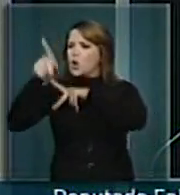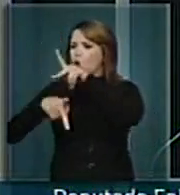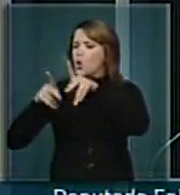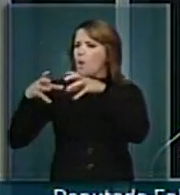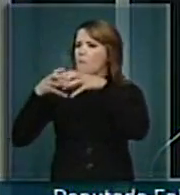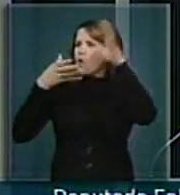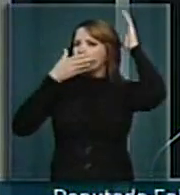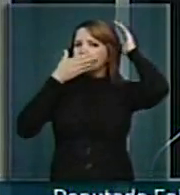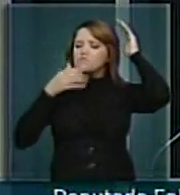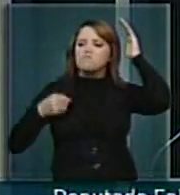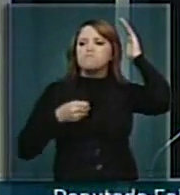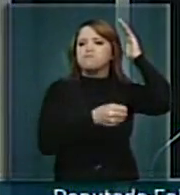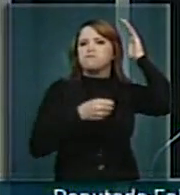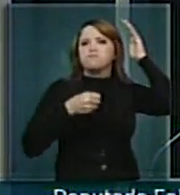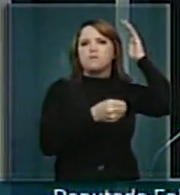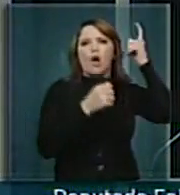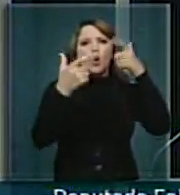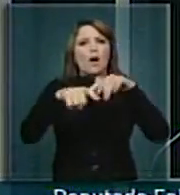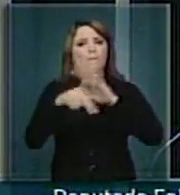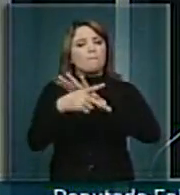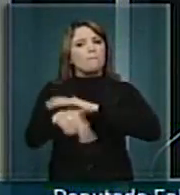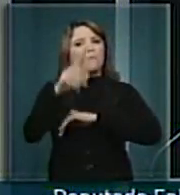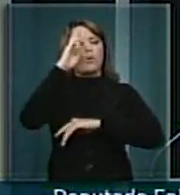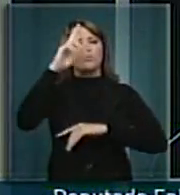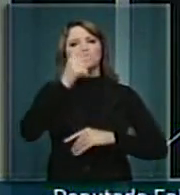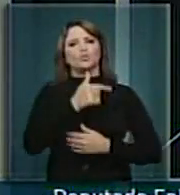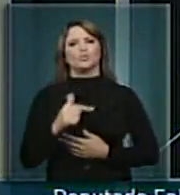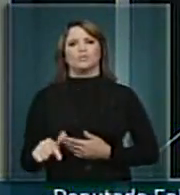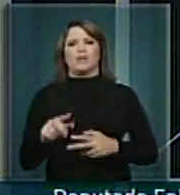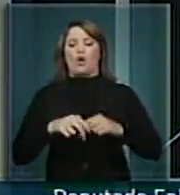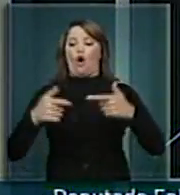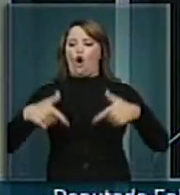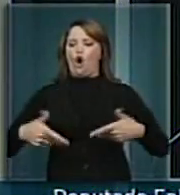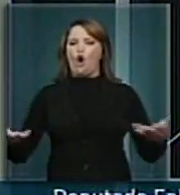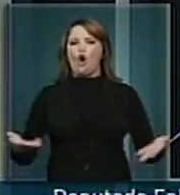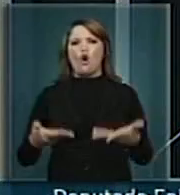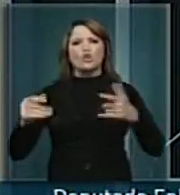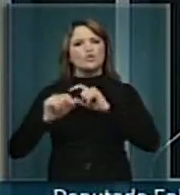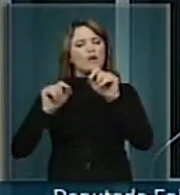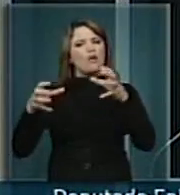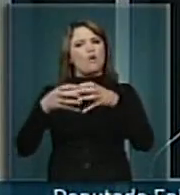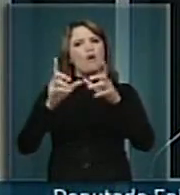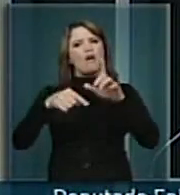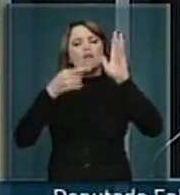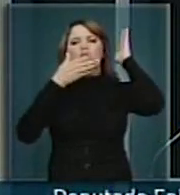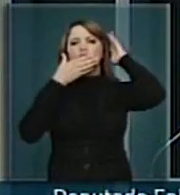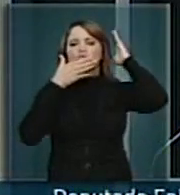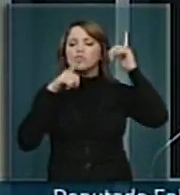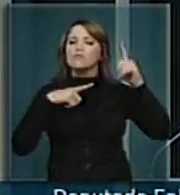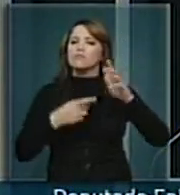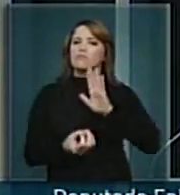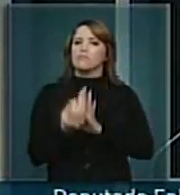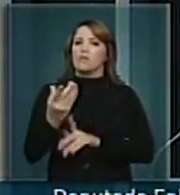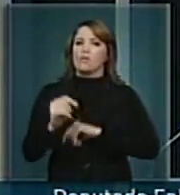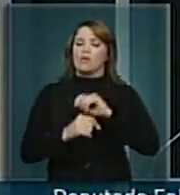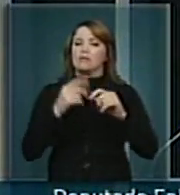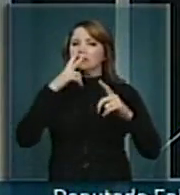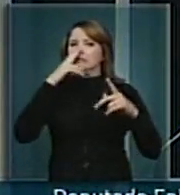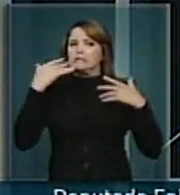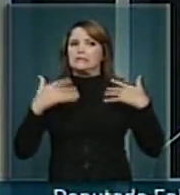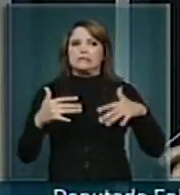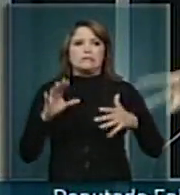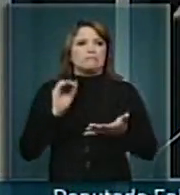quanto na emissão de títulos de propriedade privada sobre áreas hoje consideradas indígenas, constitui esta